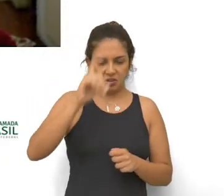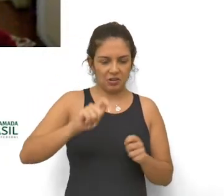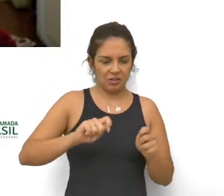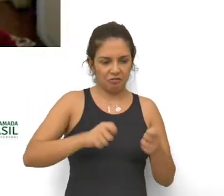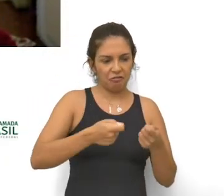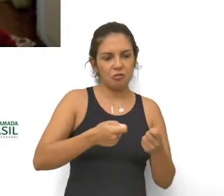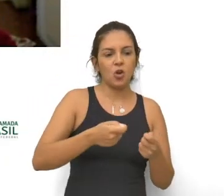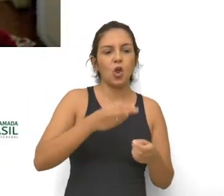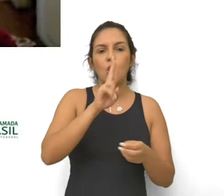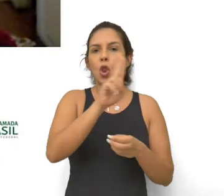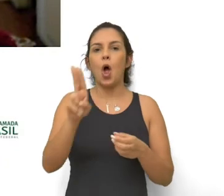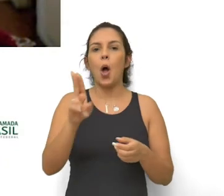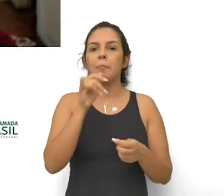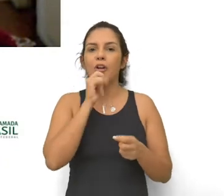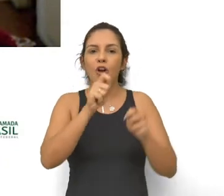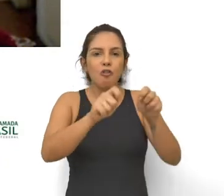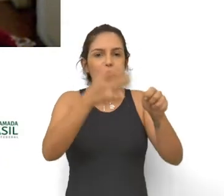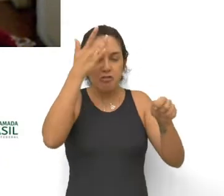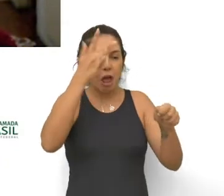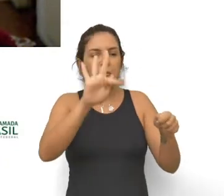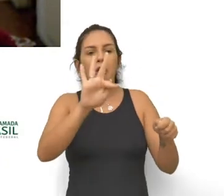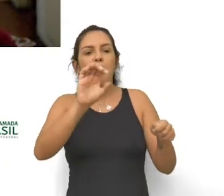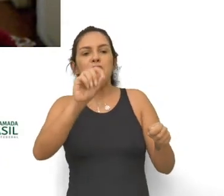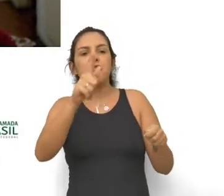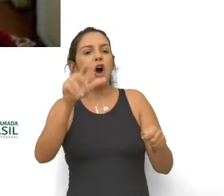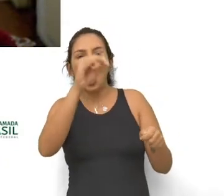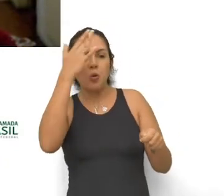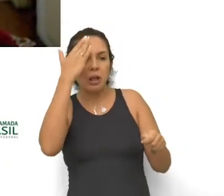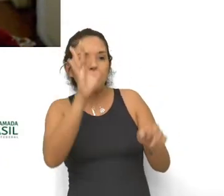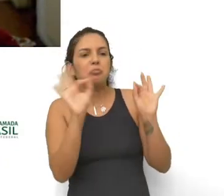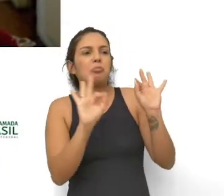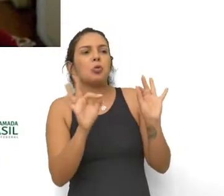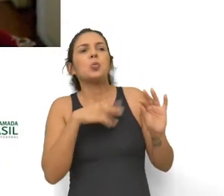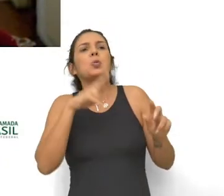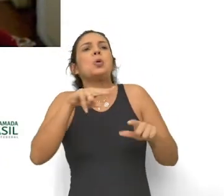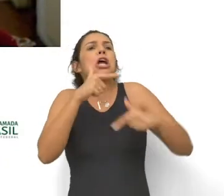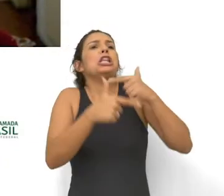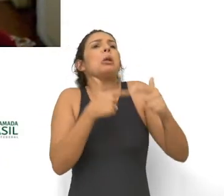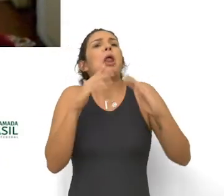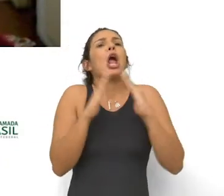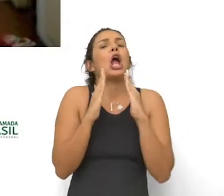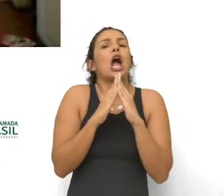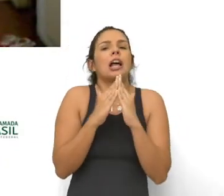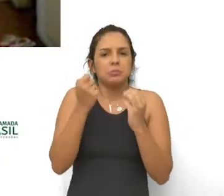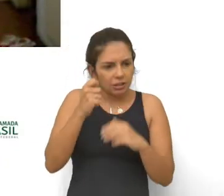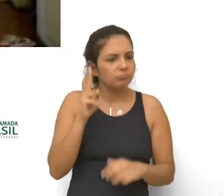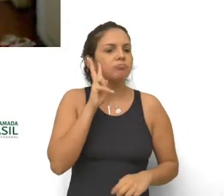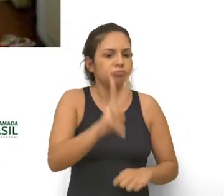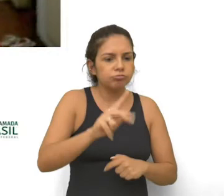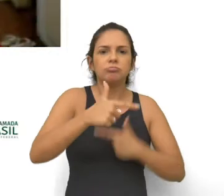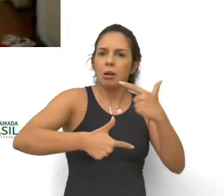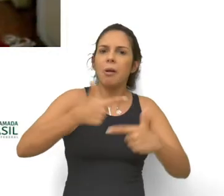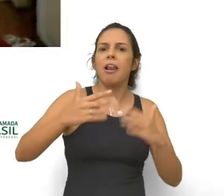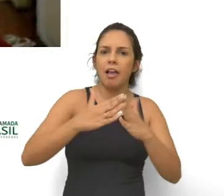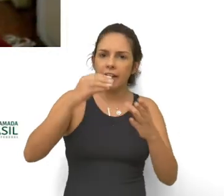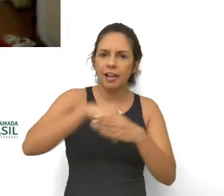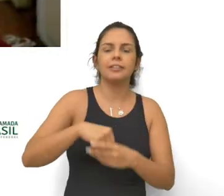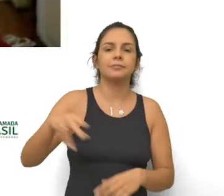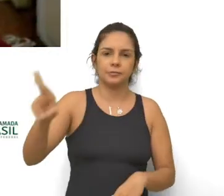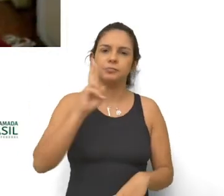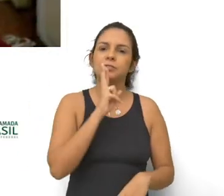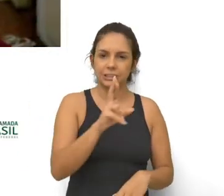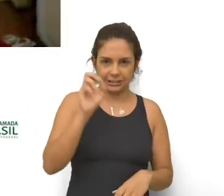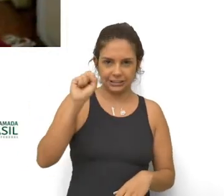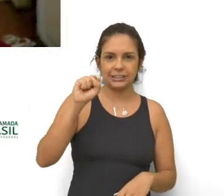como é que chama, fogão, né? Fogão, isso, como você falou, e que vai ter que enfrentar o fogão. Por